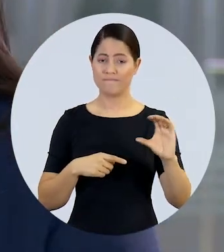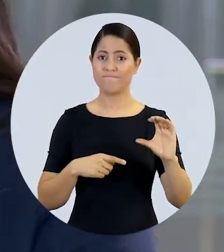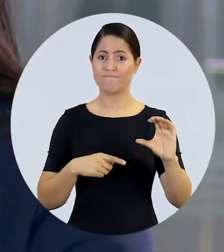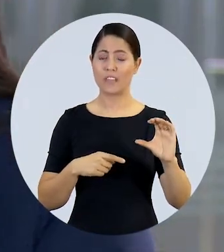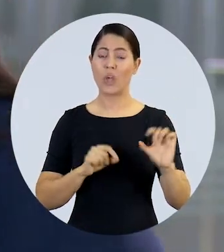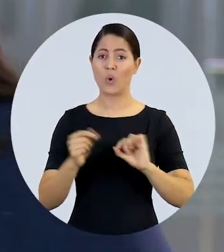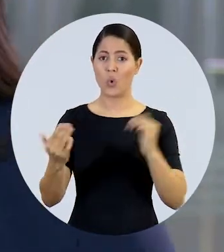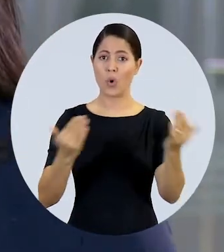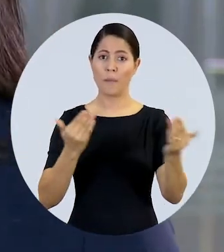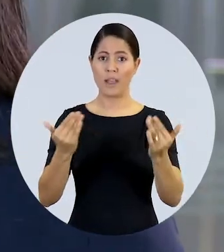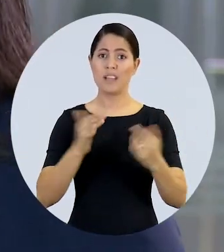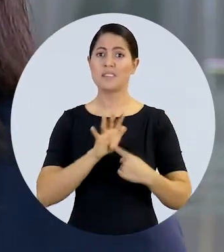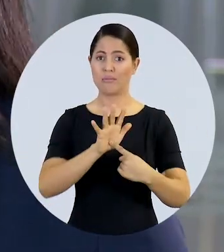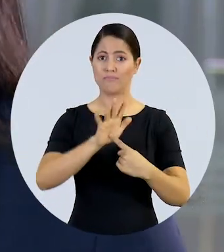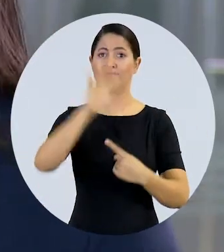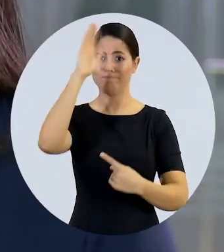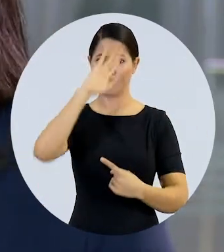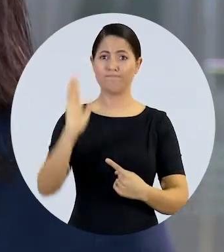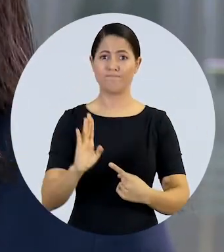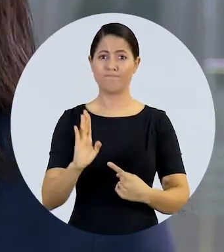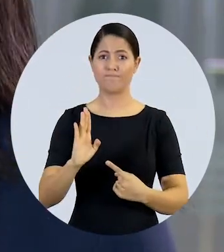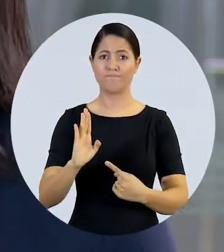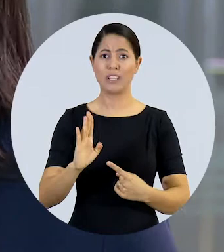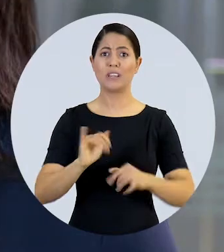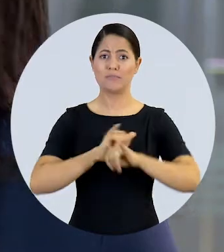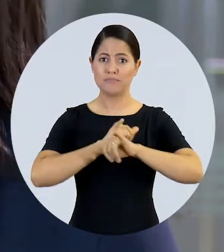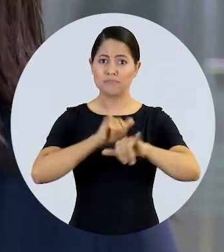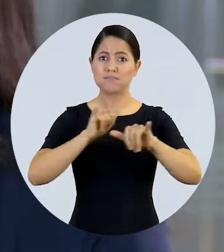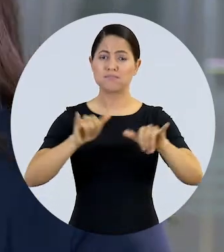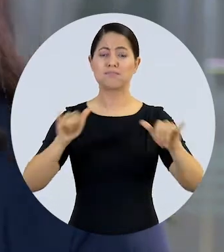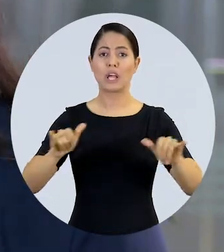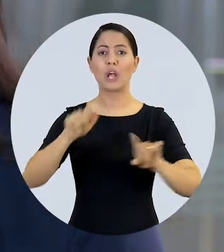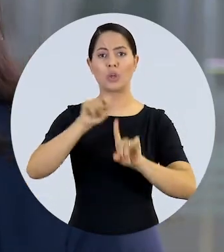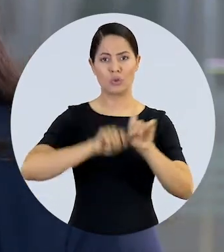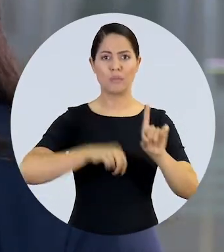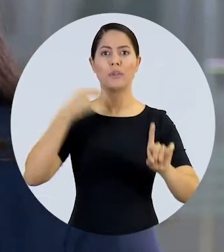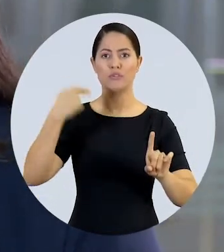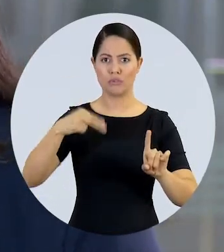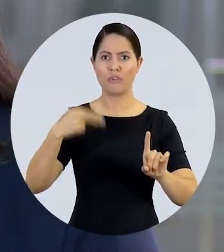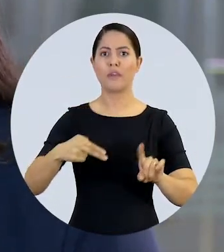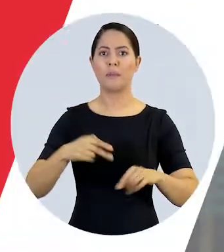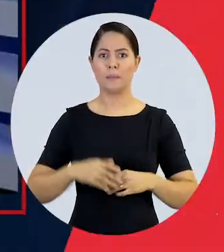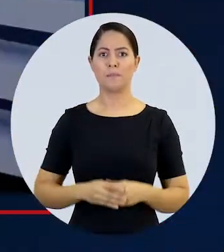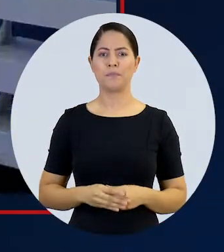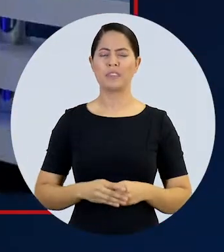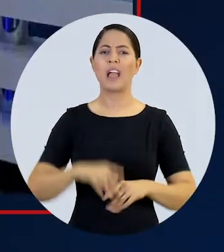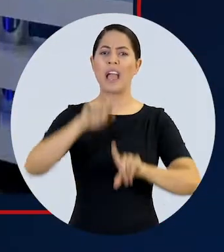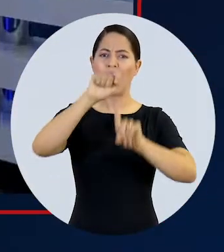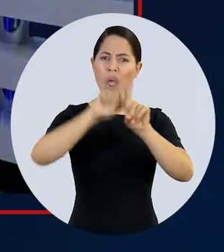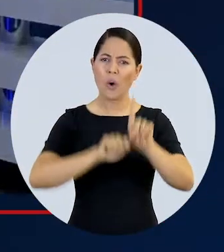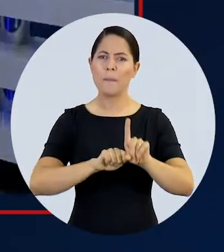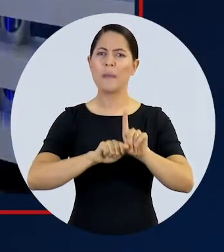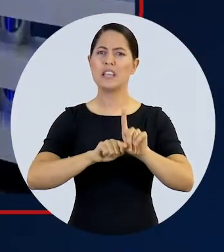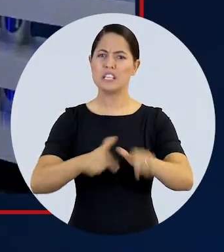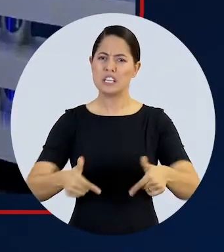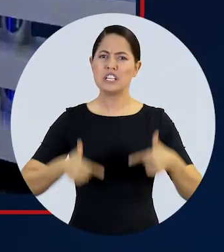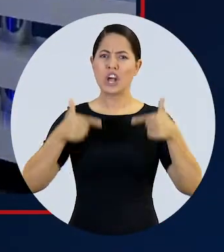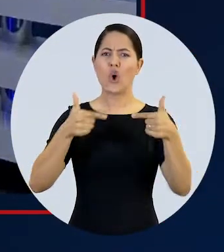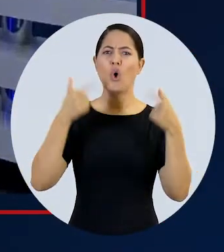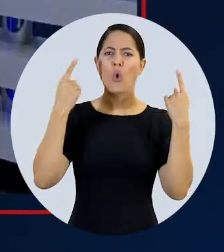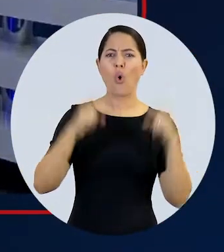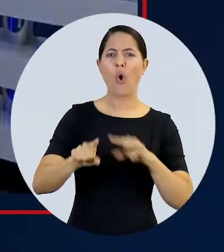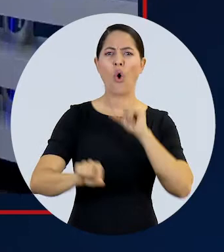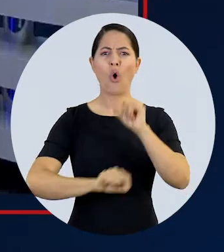580,79. Realidade brasileira que foi reforçada na mídia nacional no mês de novembro. No mês da luta contra a